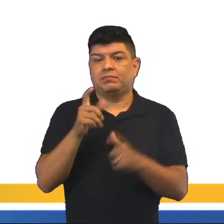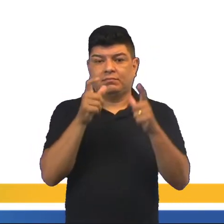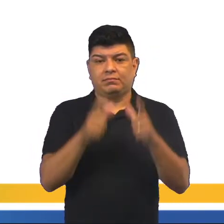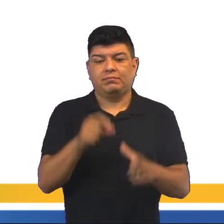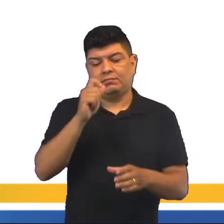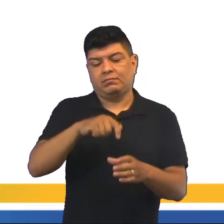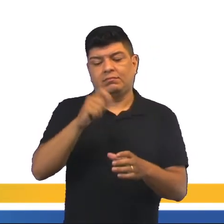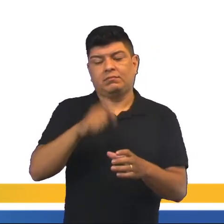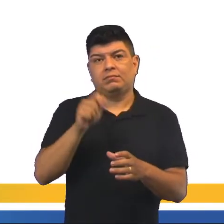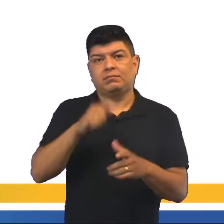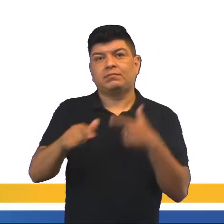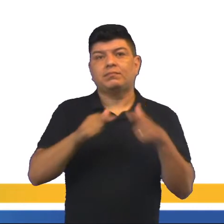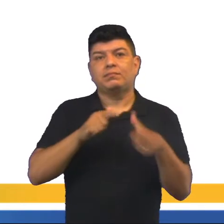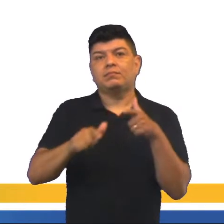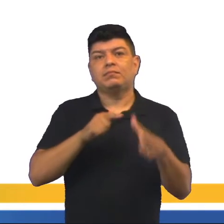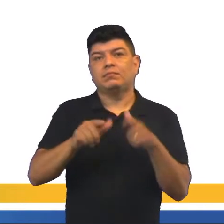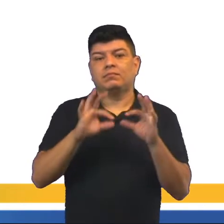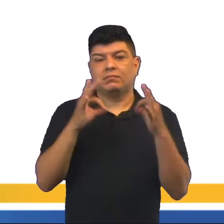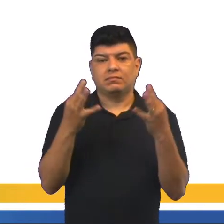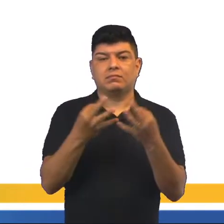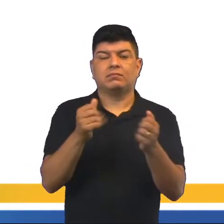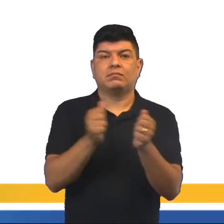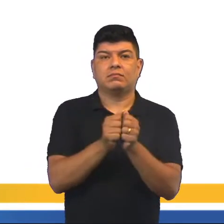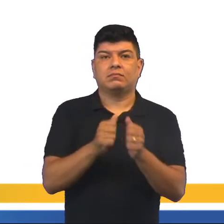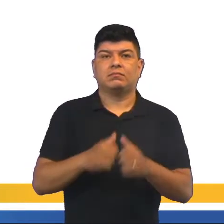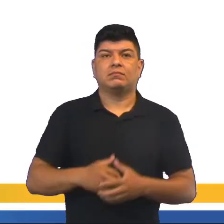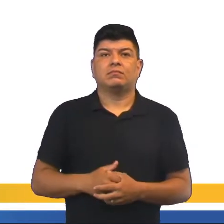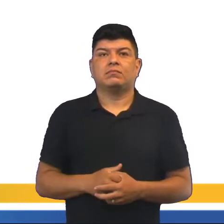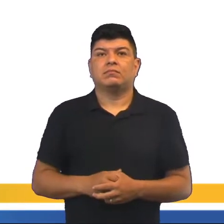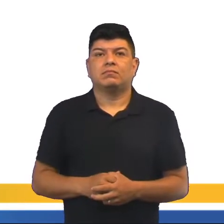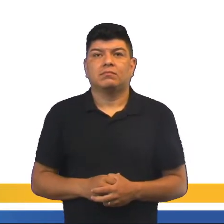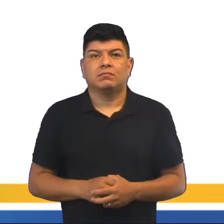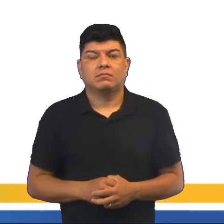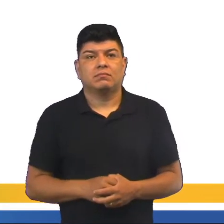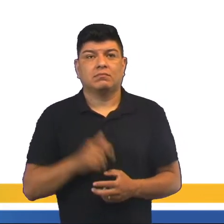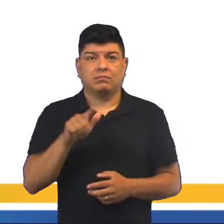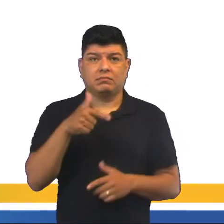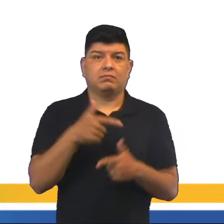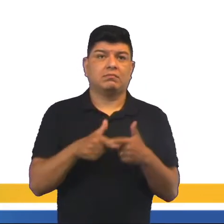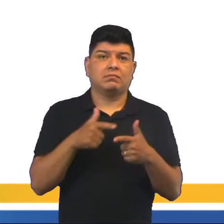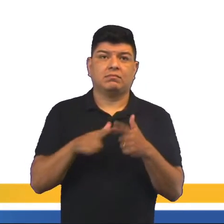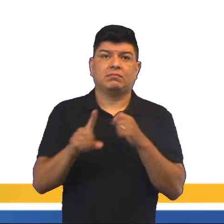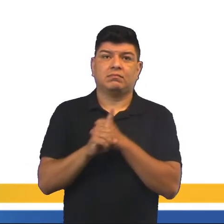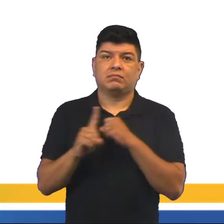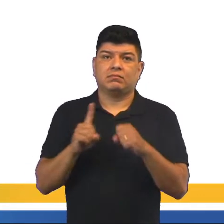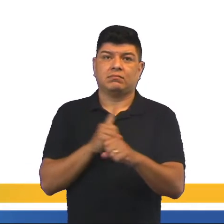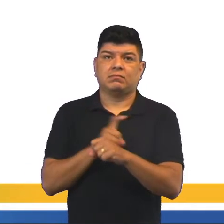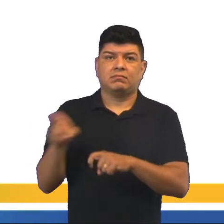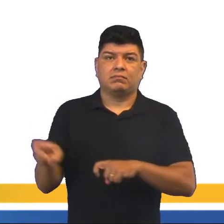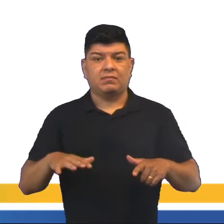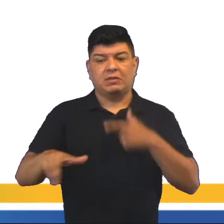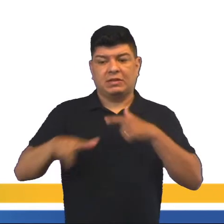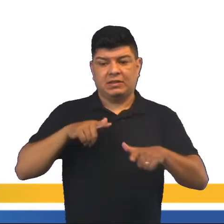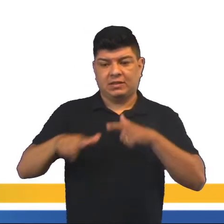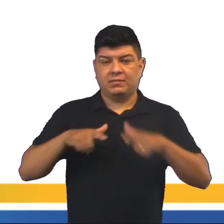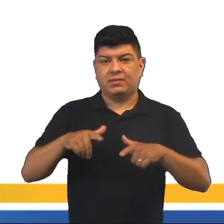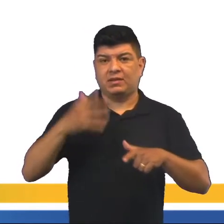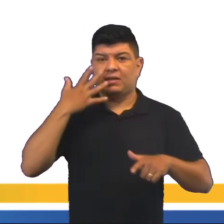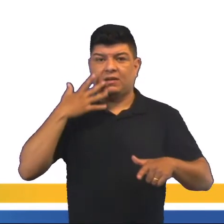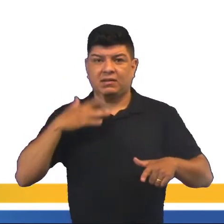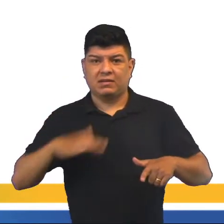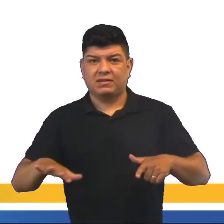fundiária, vários movimentos sociais foram criados com o intuito de reverter esse quadro. O movimento social mais conhecido aí é o movimento